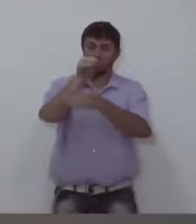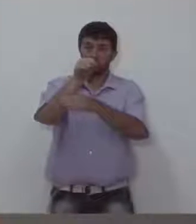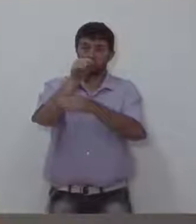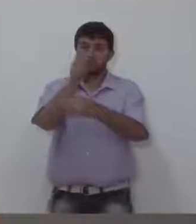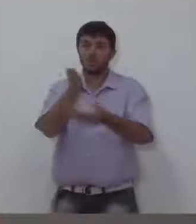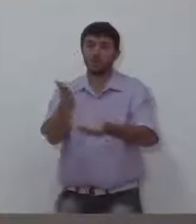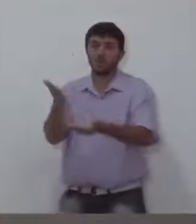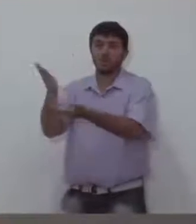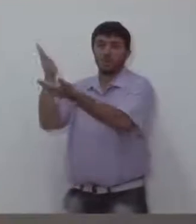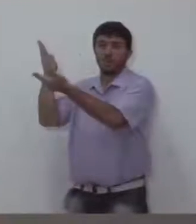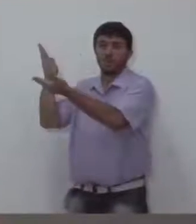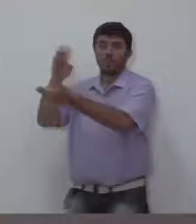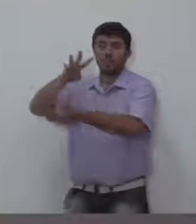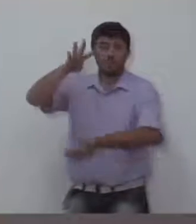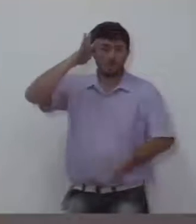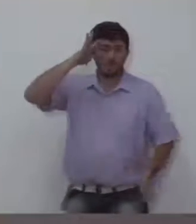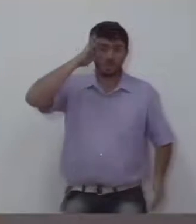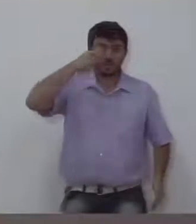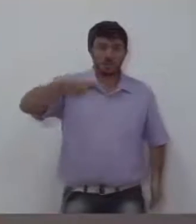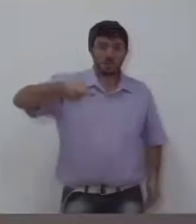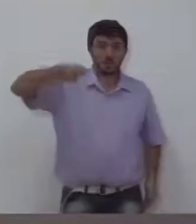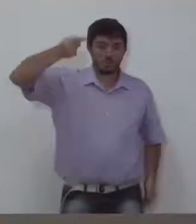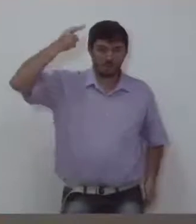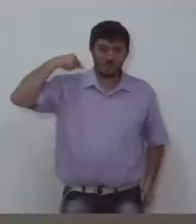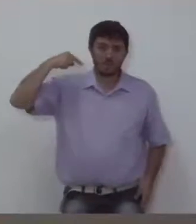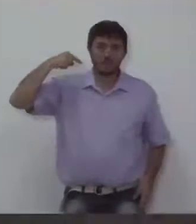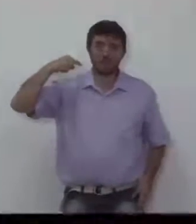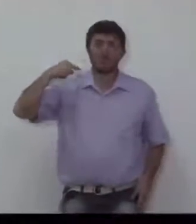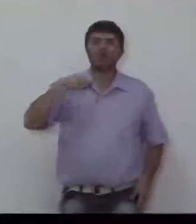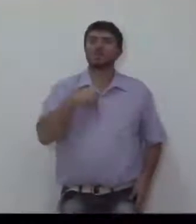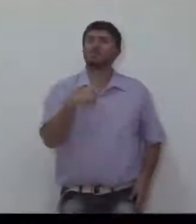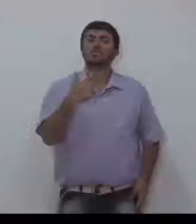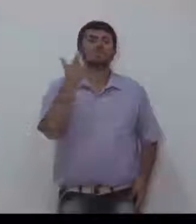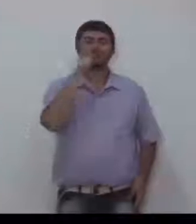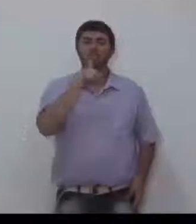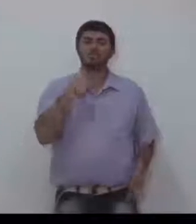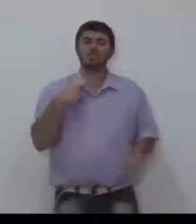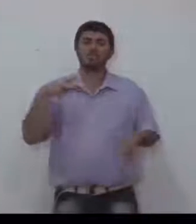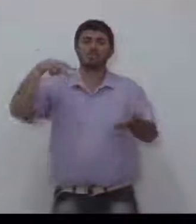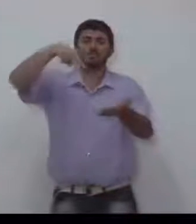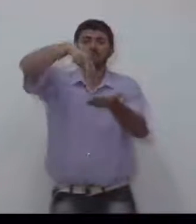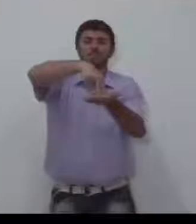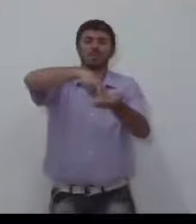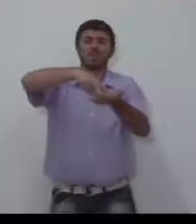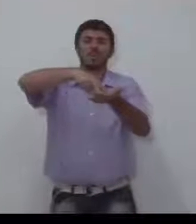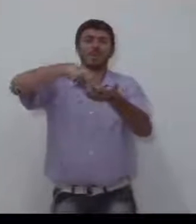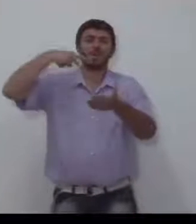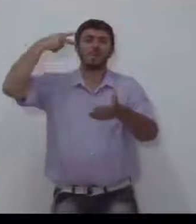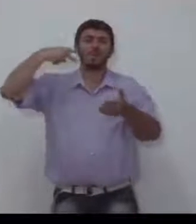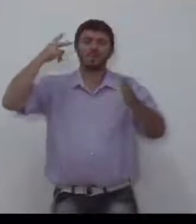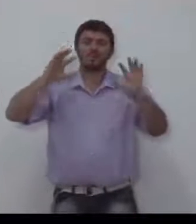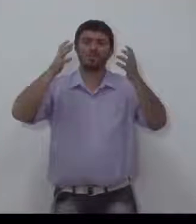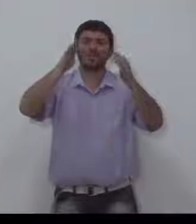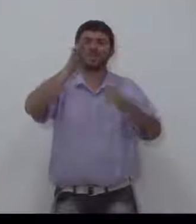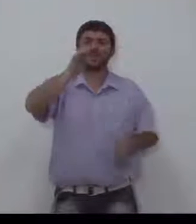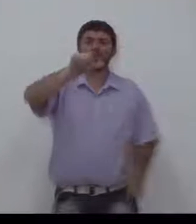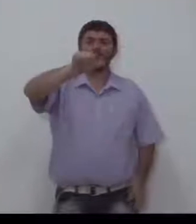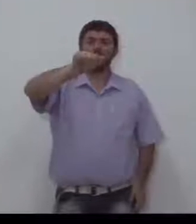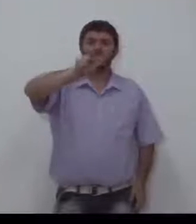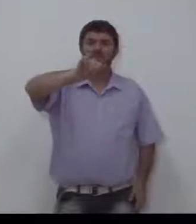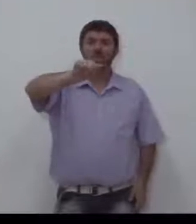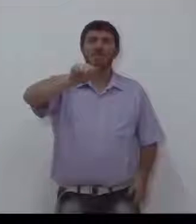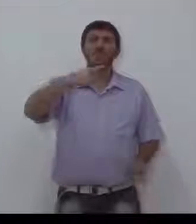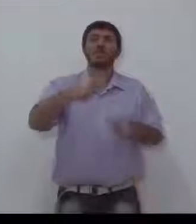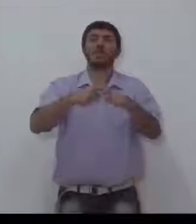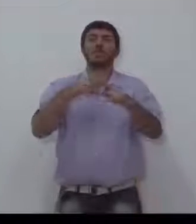estar presente no evento da Flávia, né? Porque no CEPROVI aconteceu o 3º fórum do cuidador de idoso.